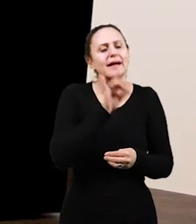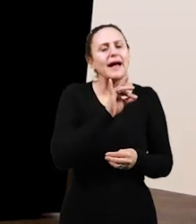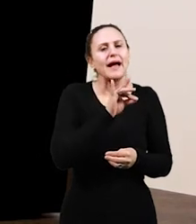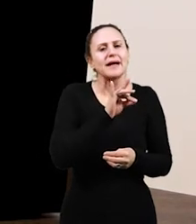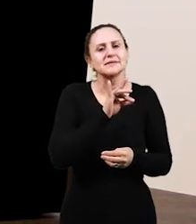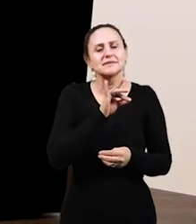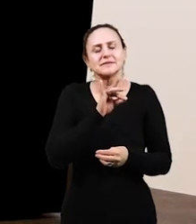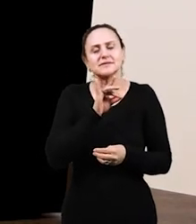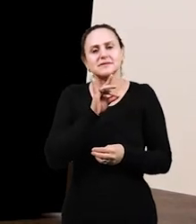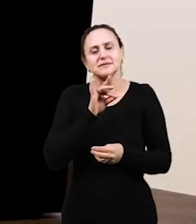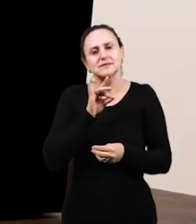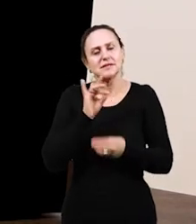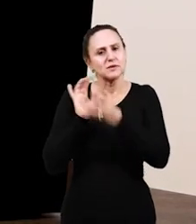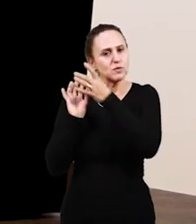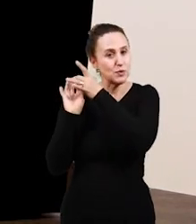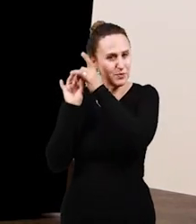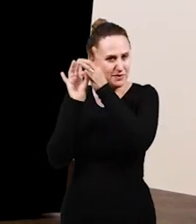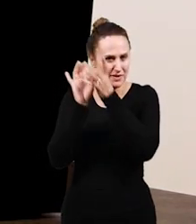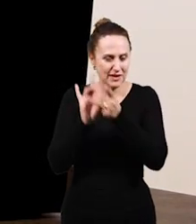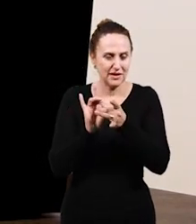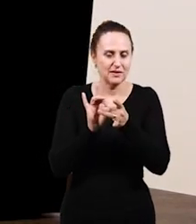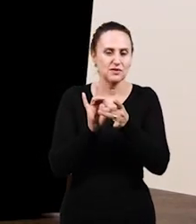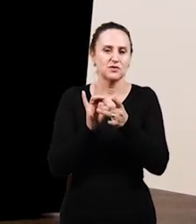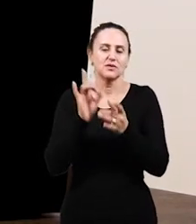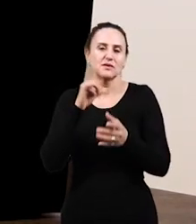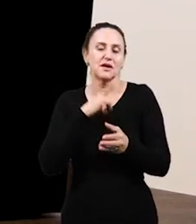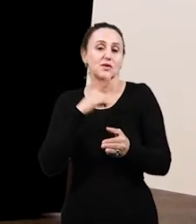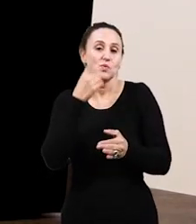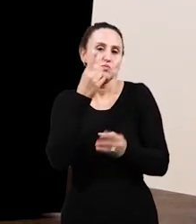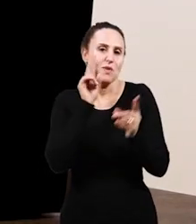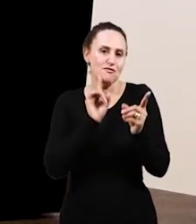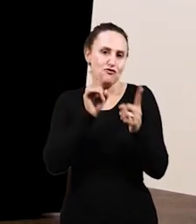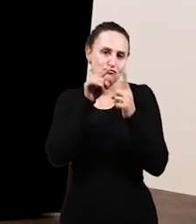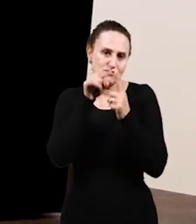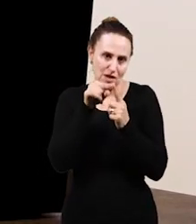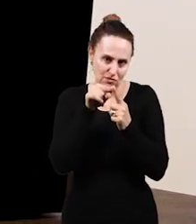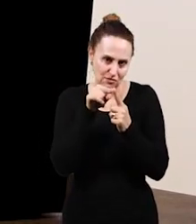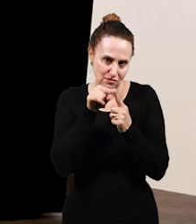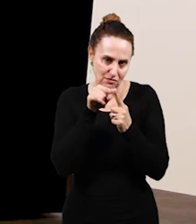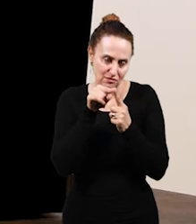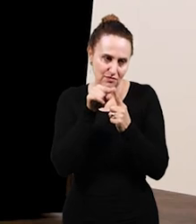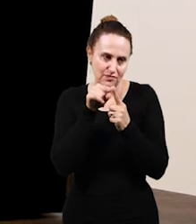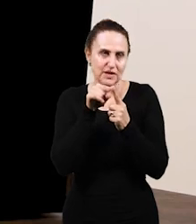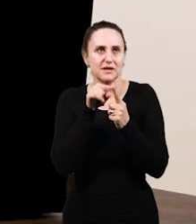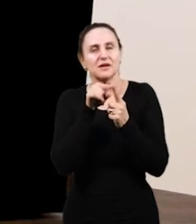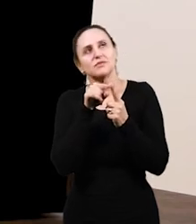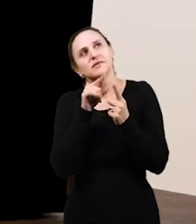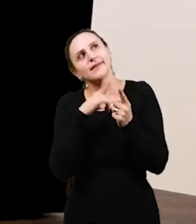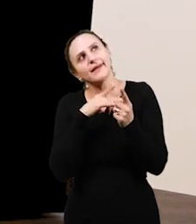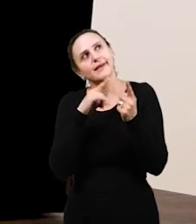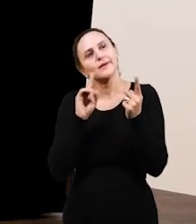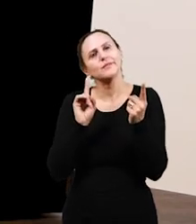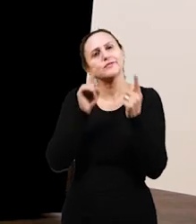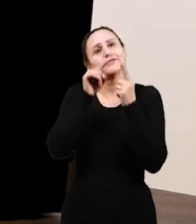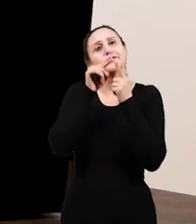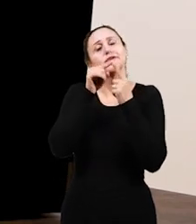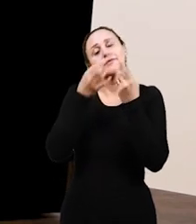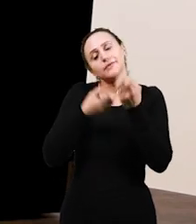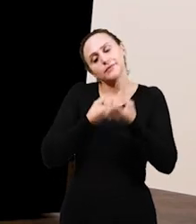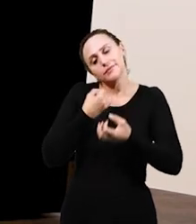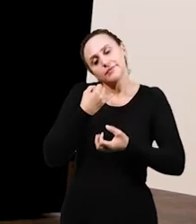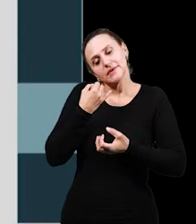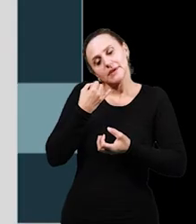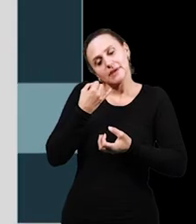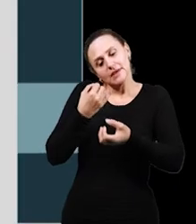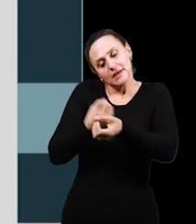situação de comunicação têm a função só tá então por exemplo a gente pode ter função emotiva ou poética